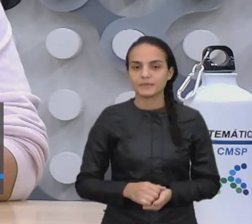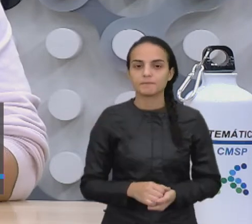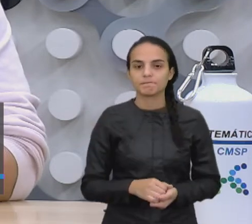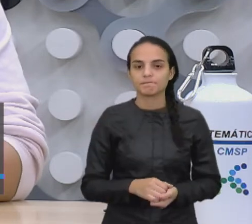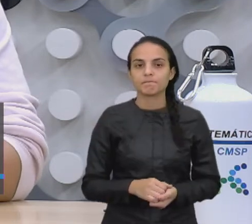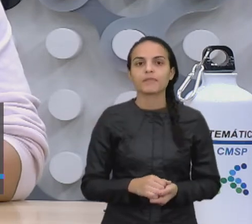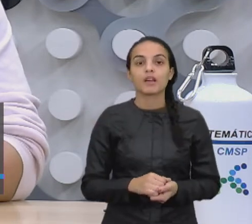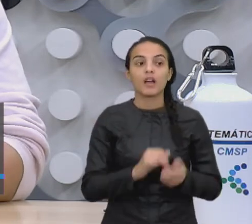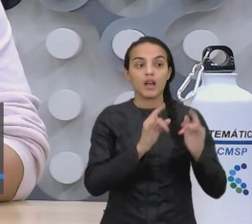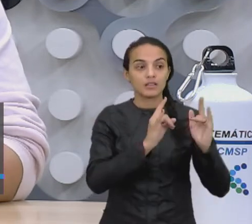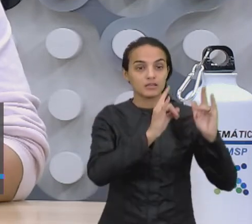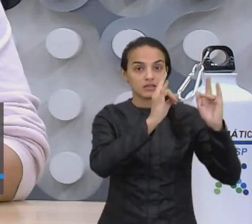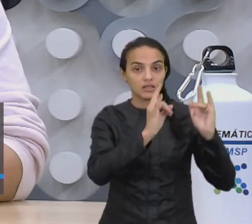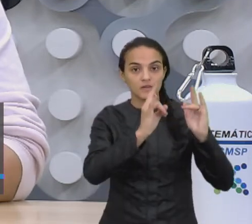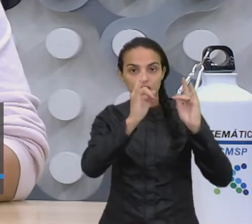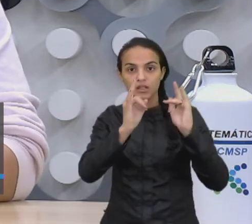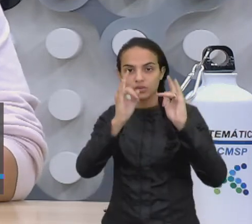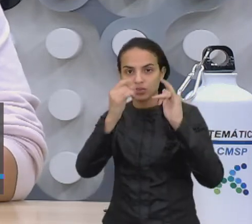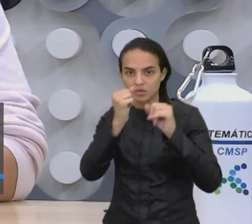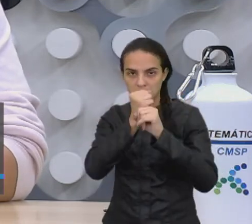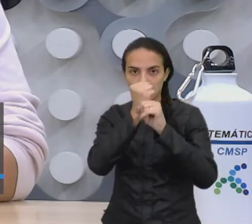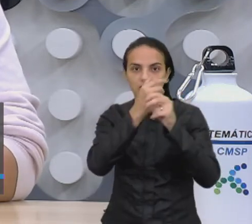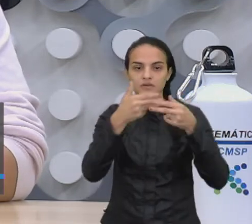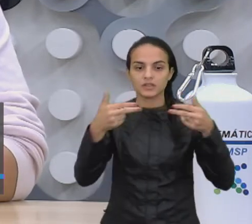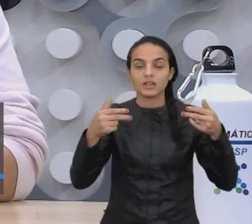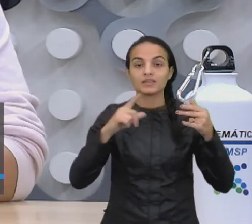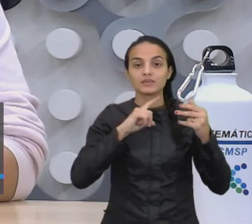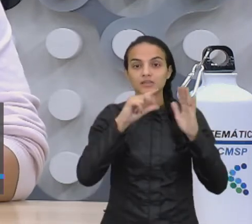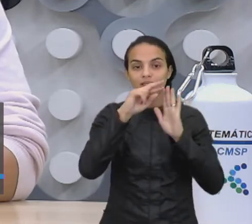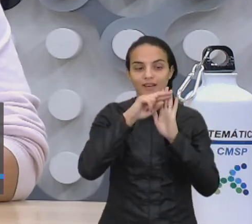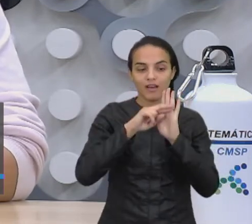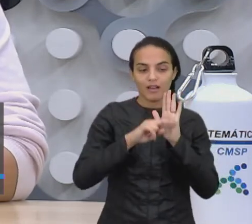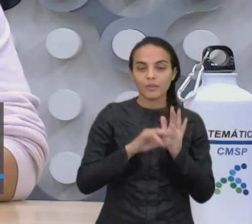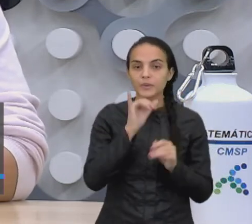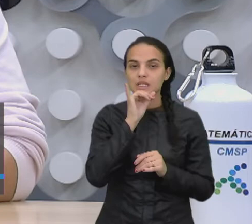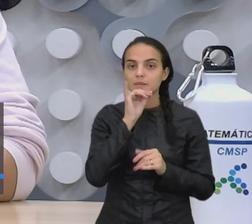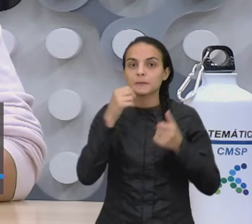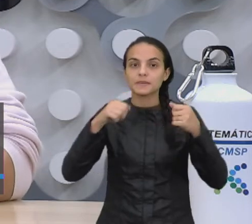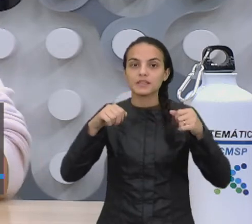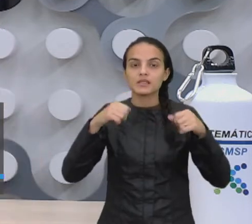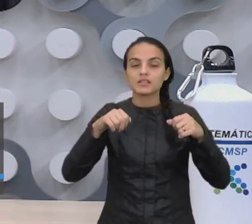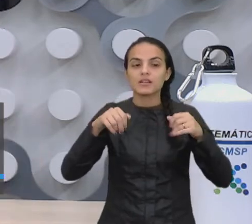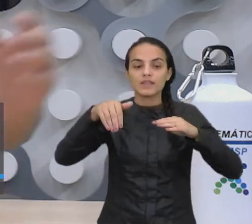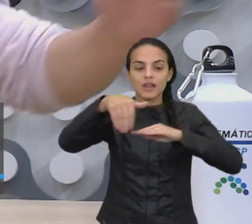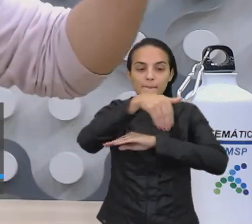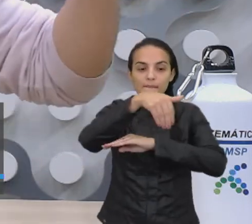as edificações, eles tinham regras. Por exemplo, tinha que ter varanda, tinha que ser